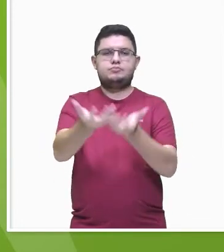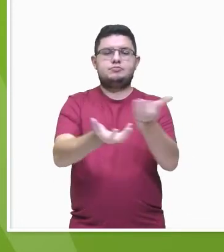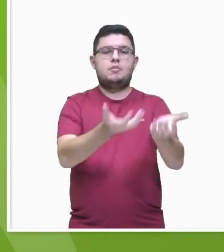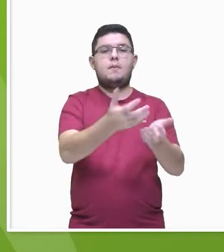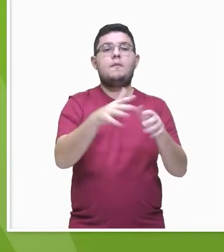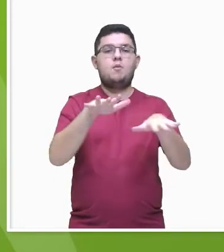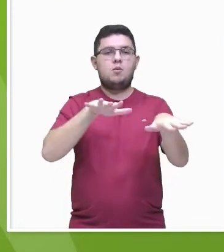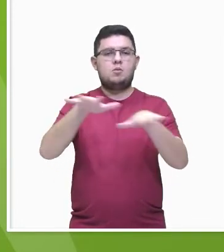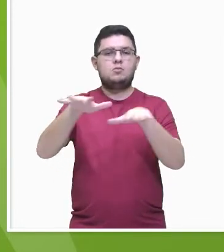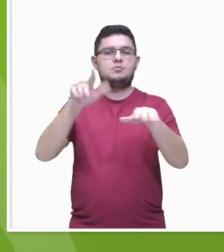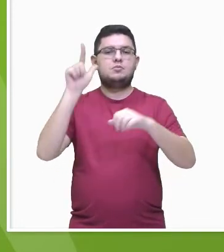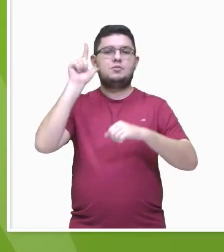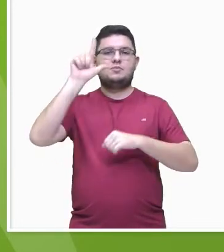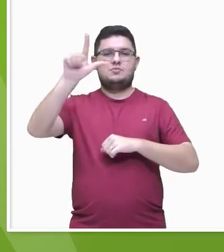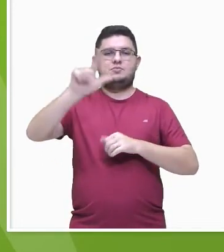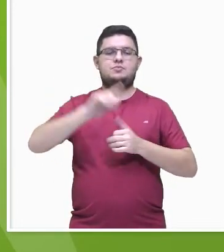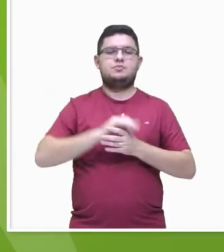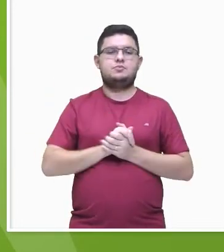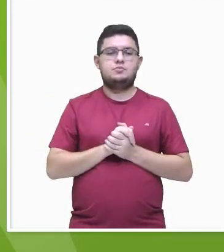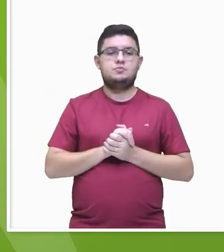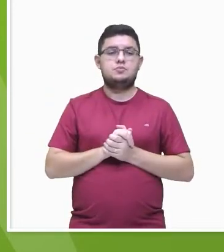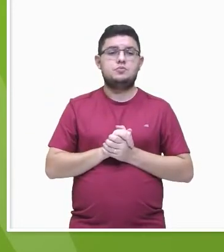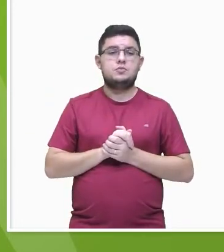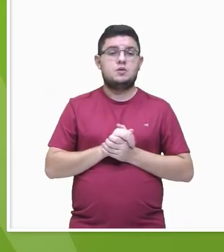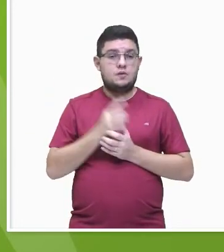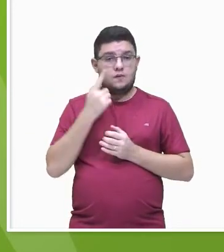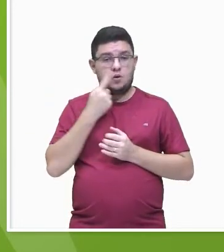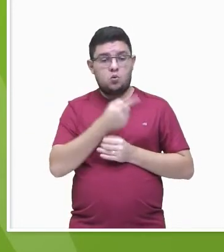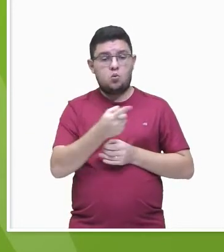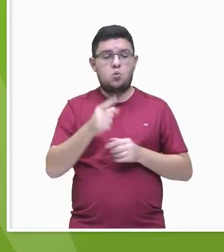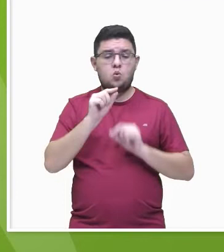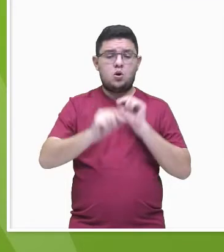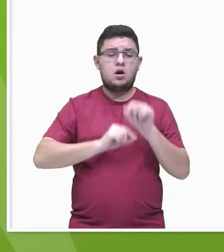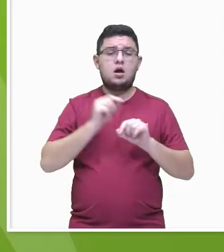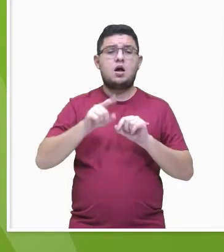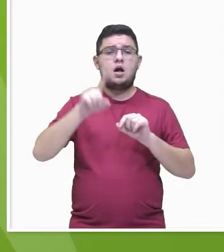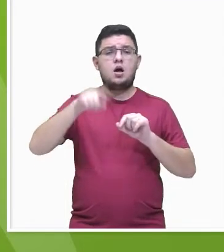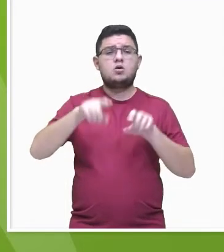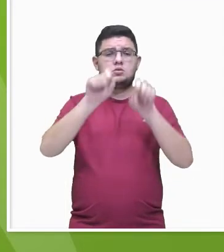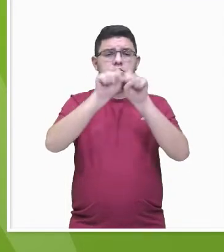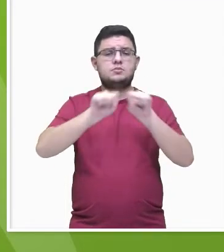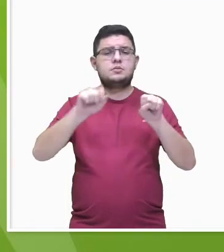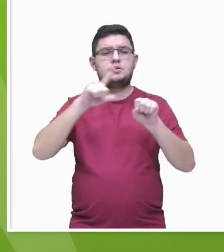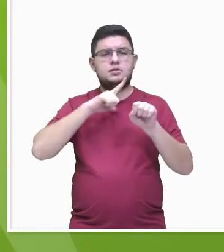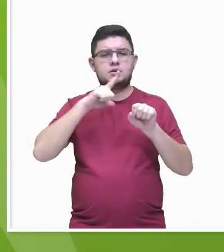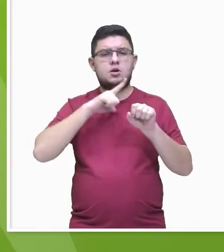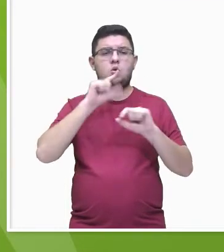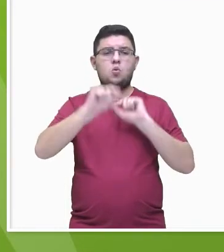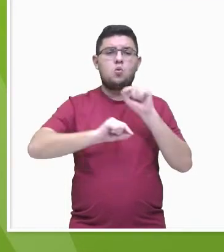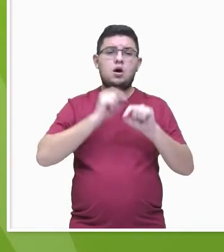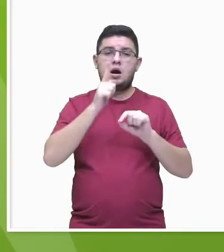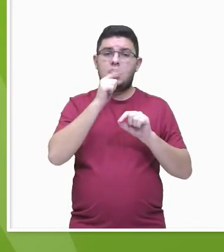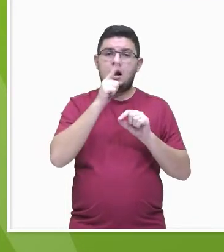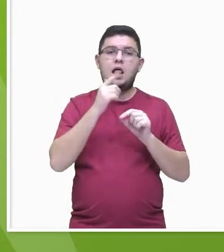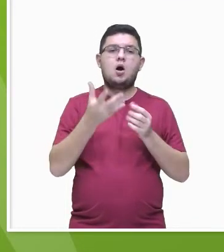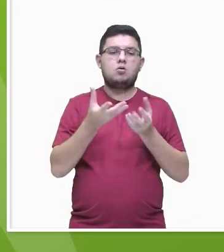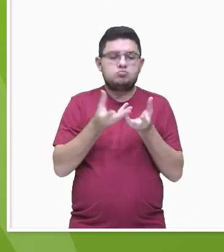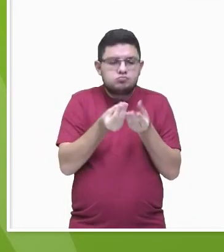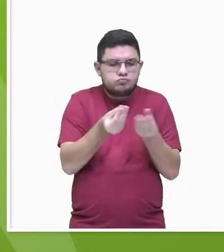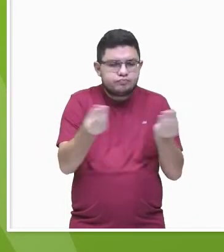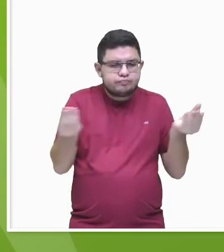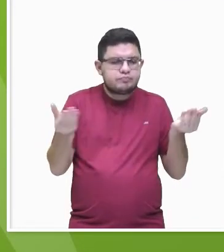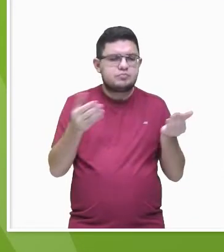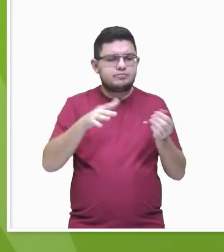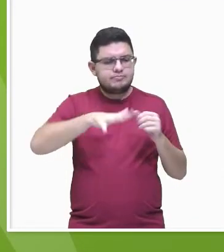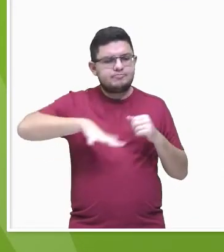ambulacral. E como é um sistema que está cheio, está sempre circulando água, né, interagindo com água no corpo desses animais, no corpo dos